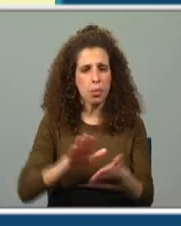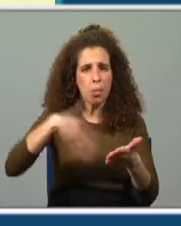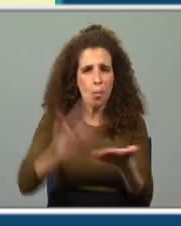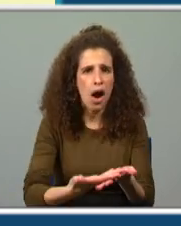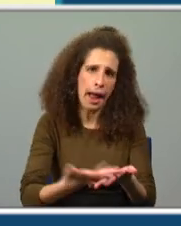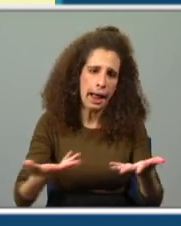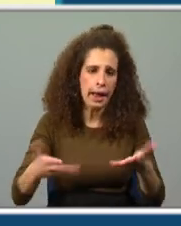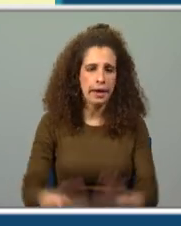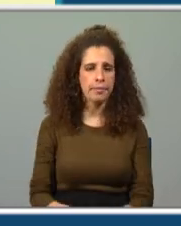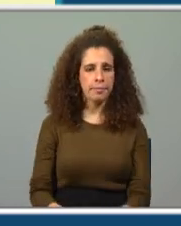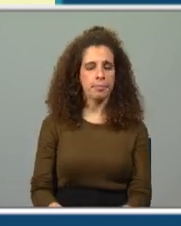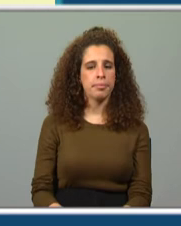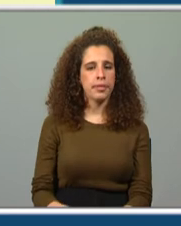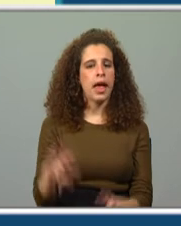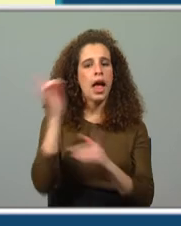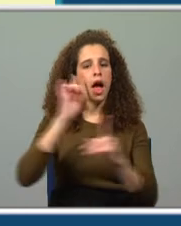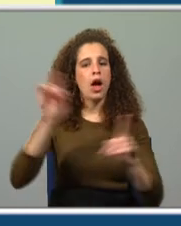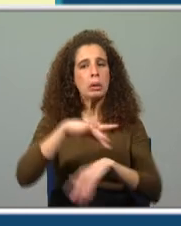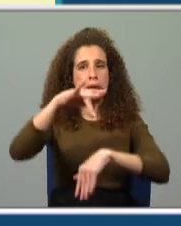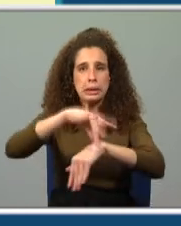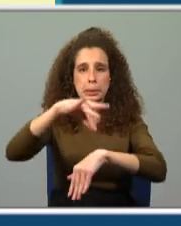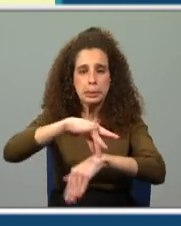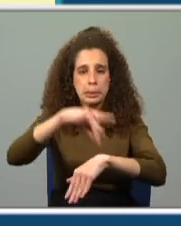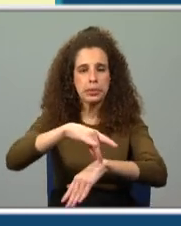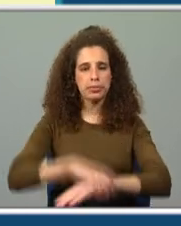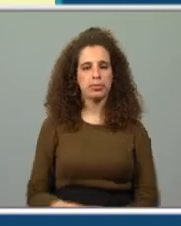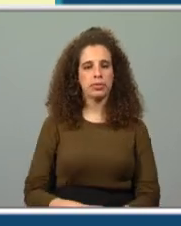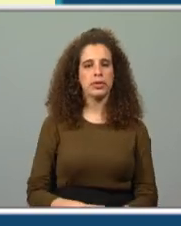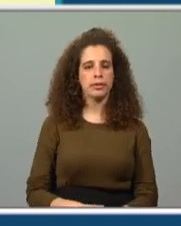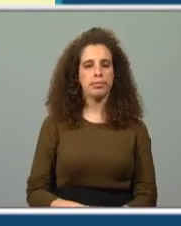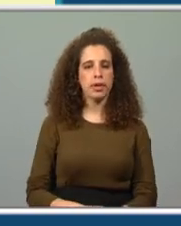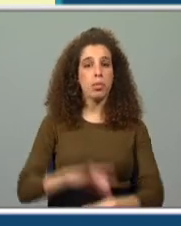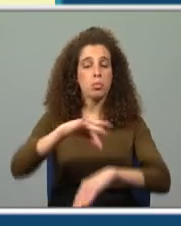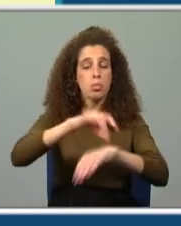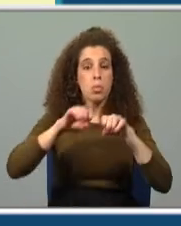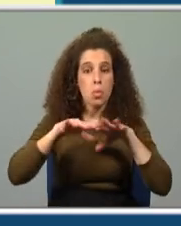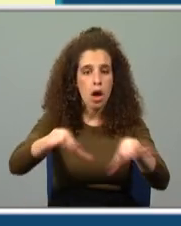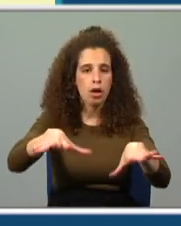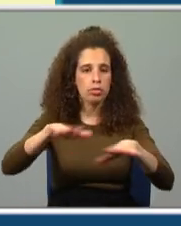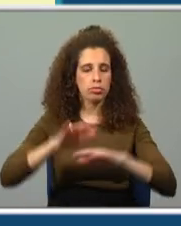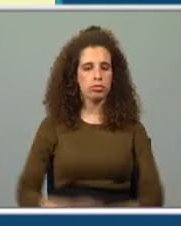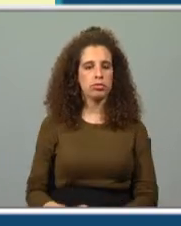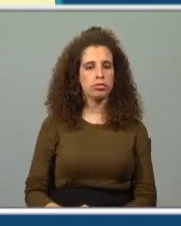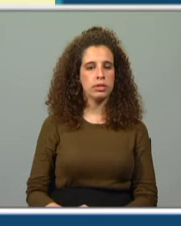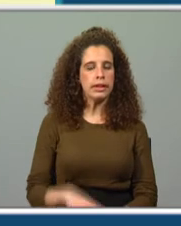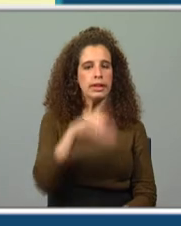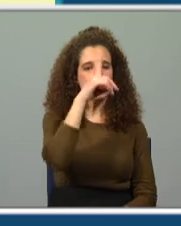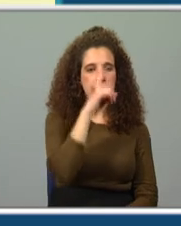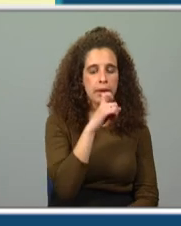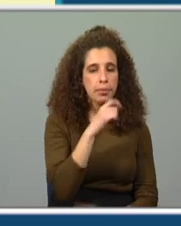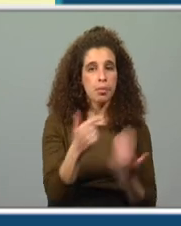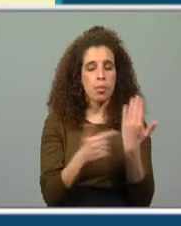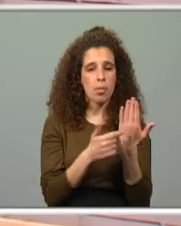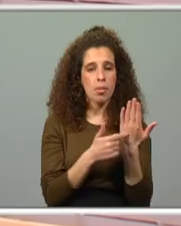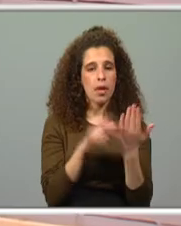chão, foi? A música está com doença. Deu-lhe a peste. Pronto. Lembram-se da capa